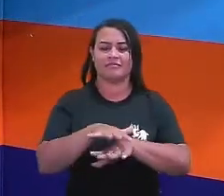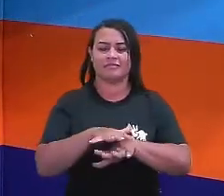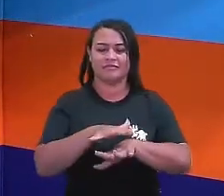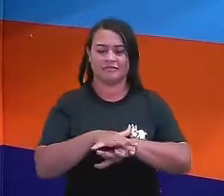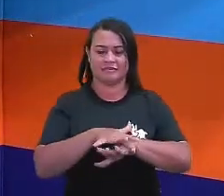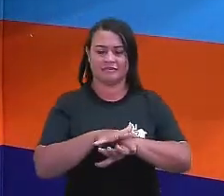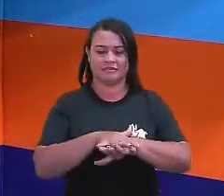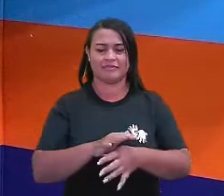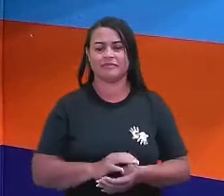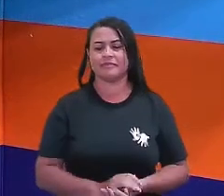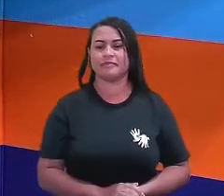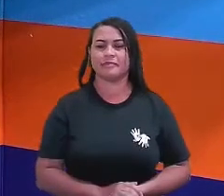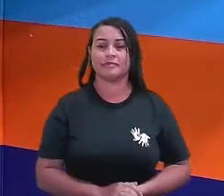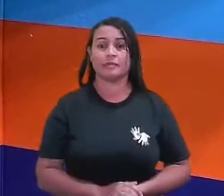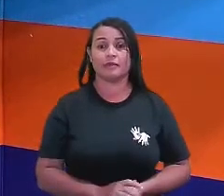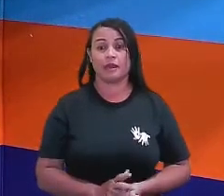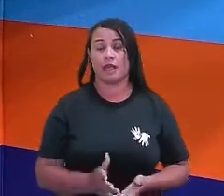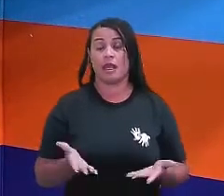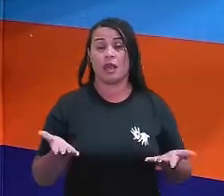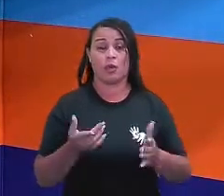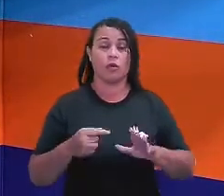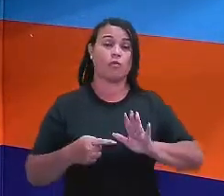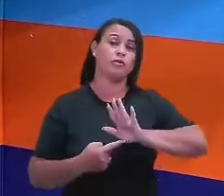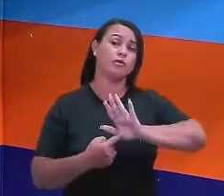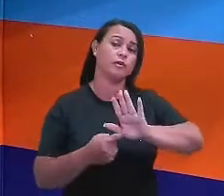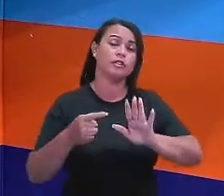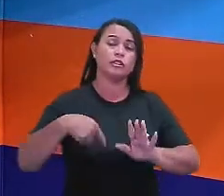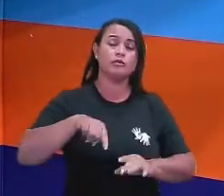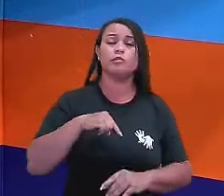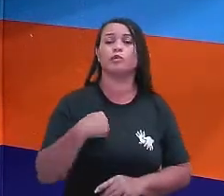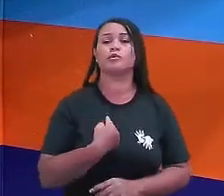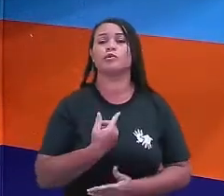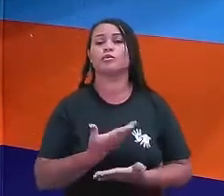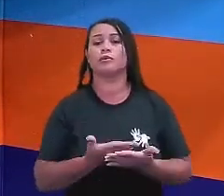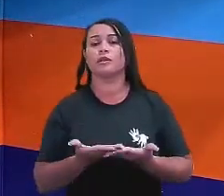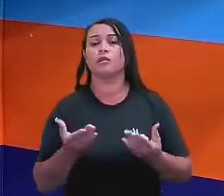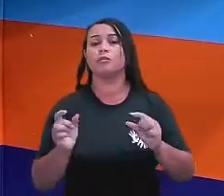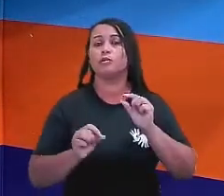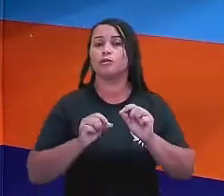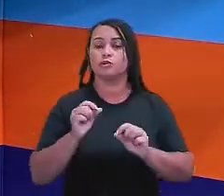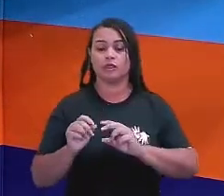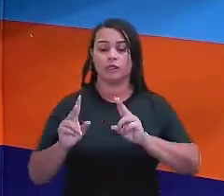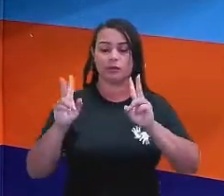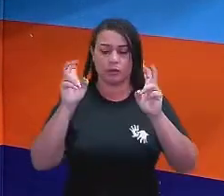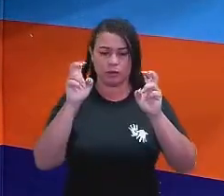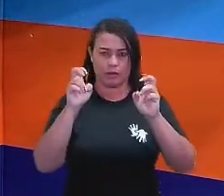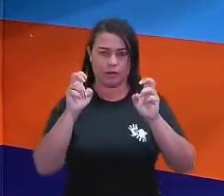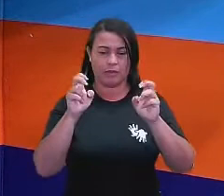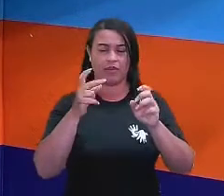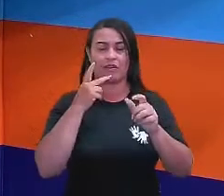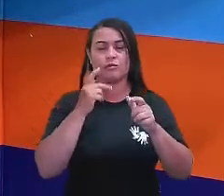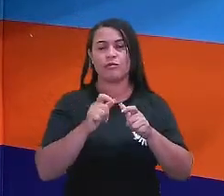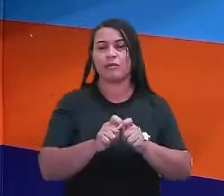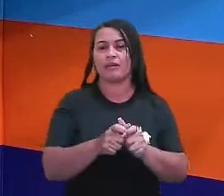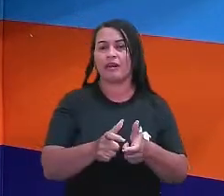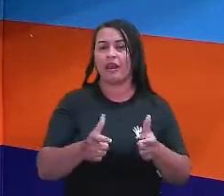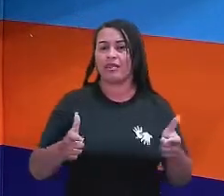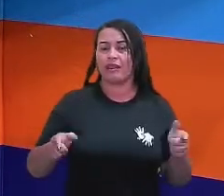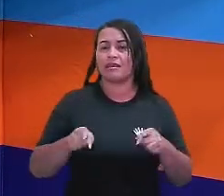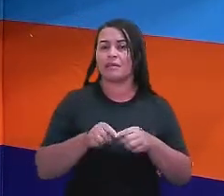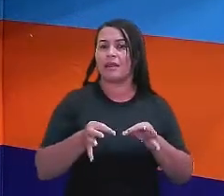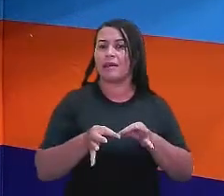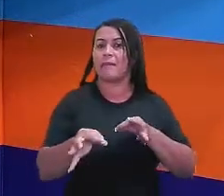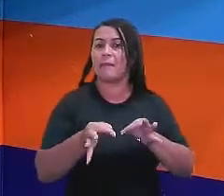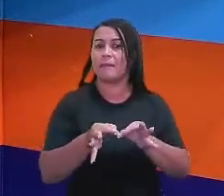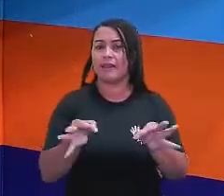da matemática. E eu trago para a gente estudar hoje a unidade temática Grandezas e Medidas.